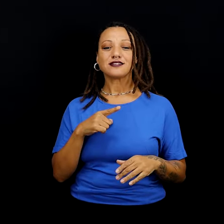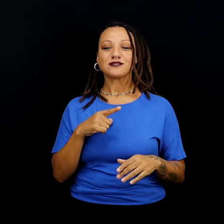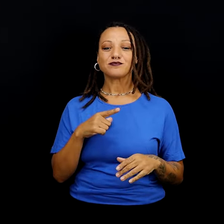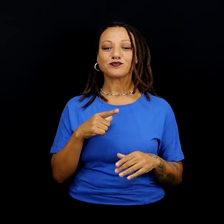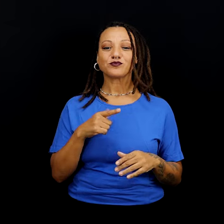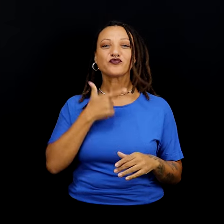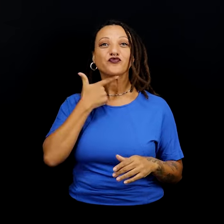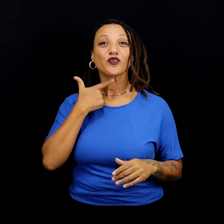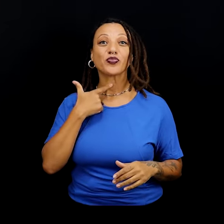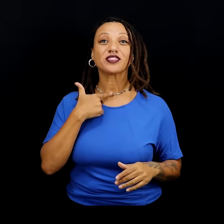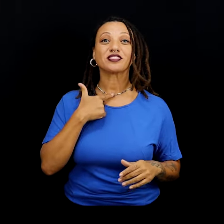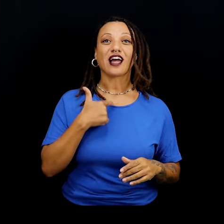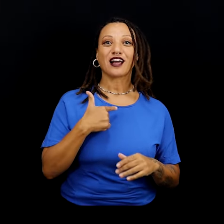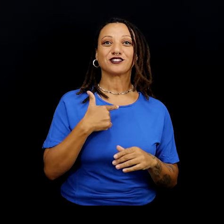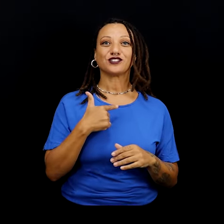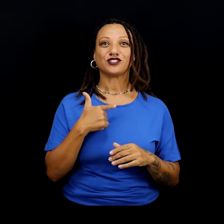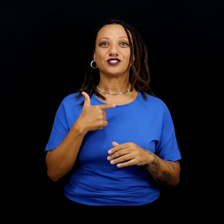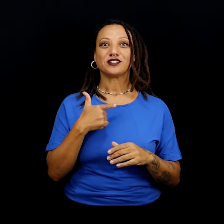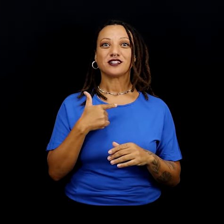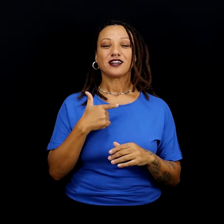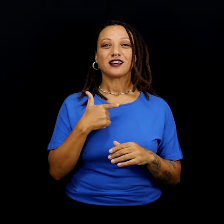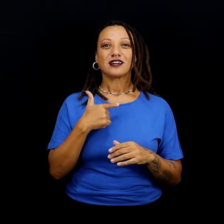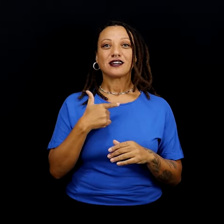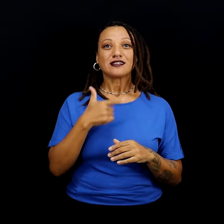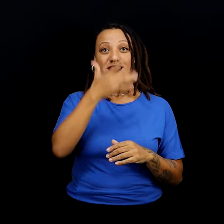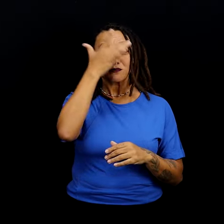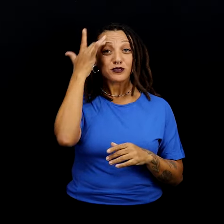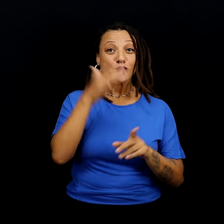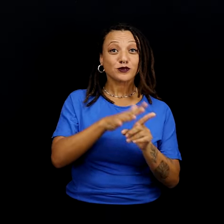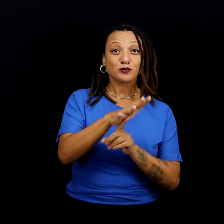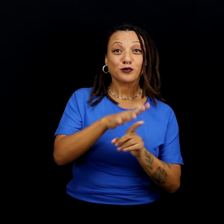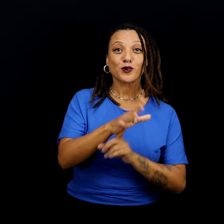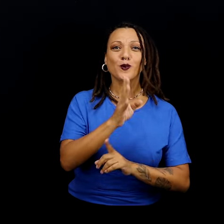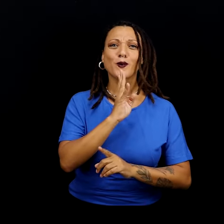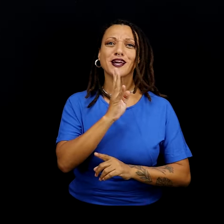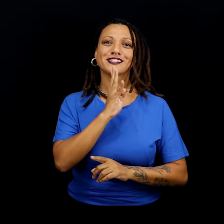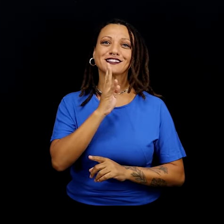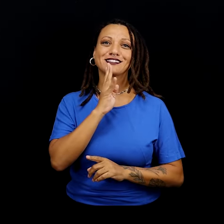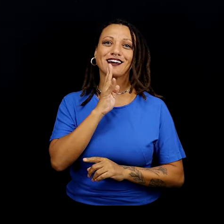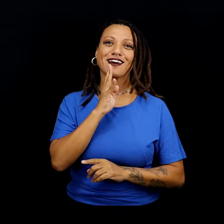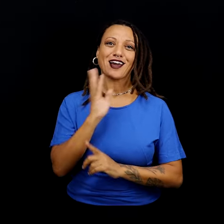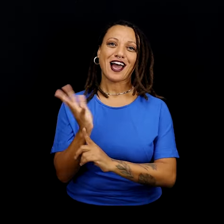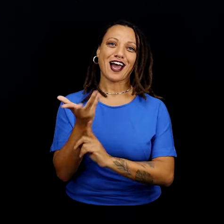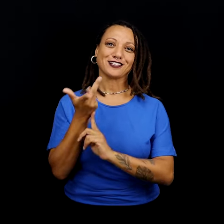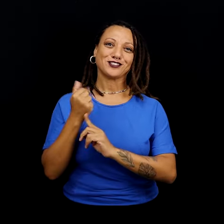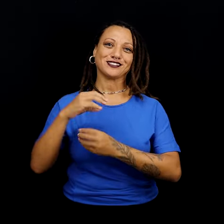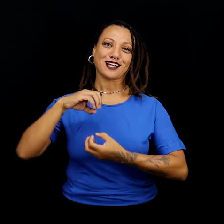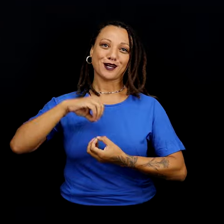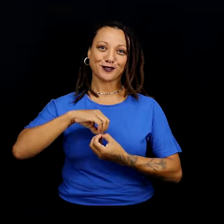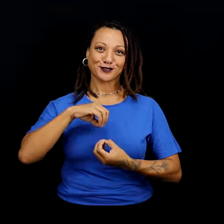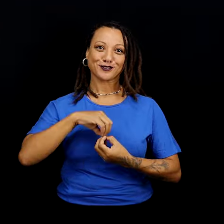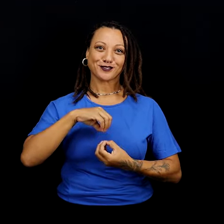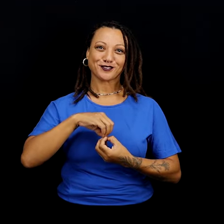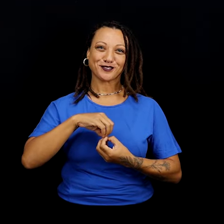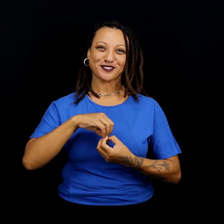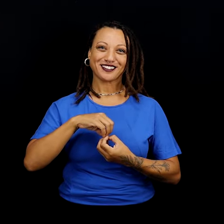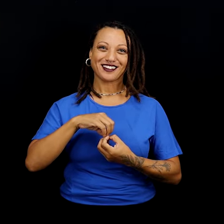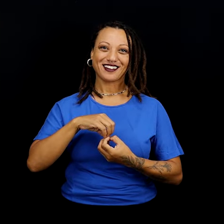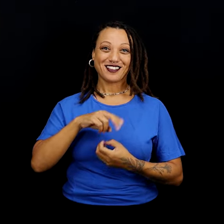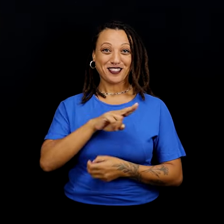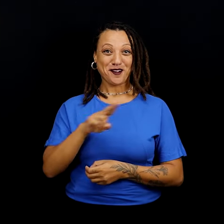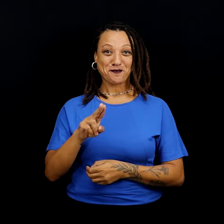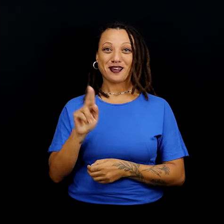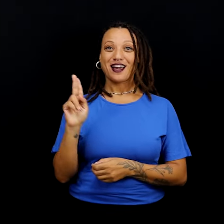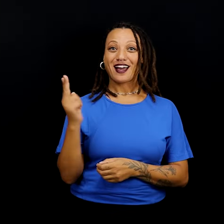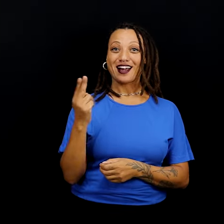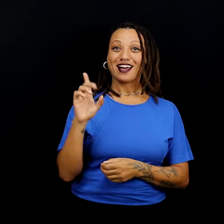o nosso desejo de tentar fazer com que as pessoas conhecessem um pouco mais o Guto. É o que a gente chama de